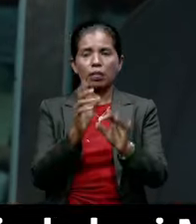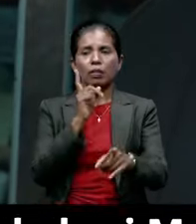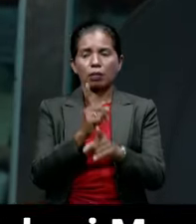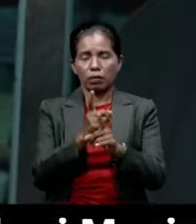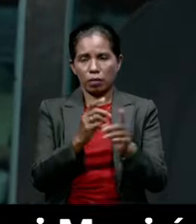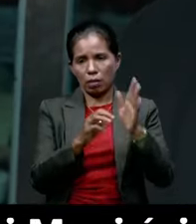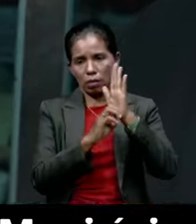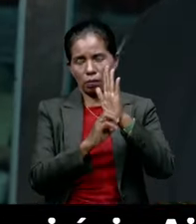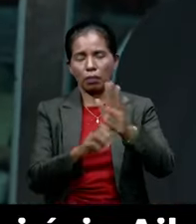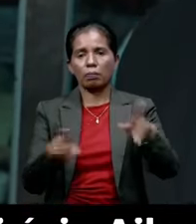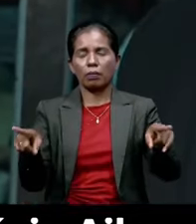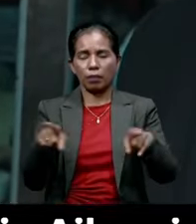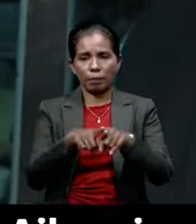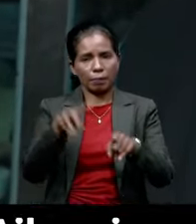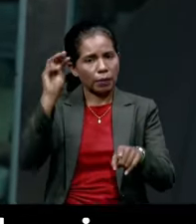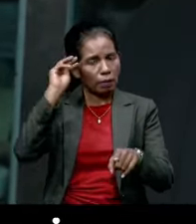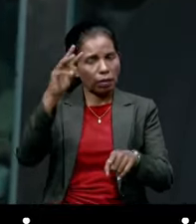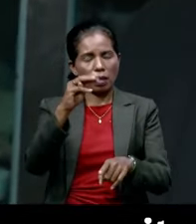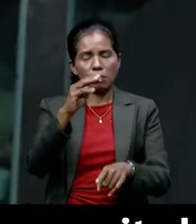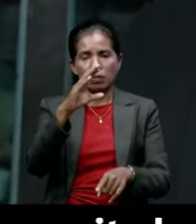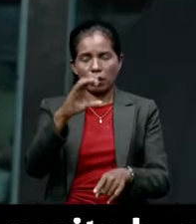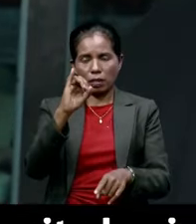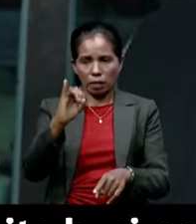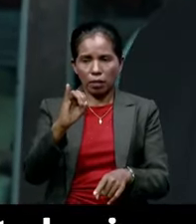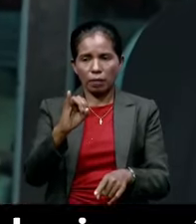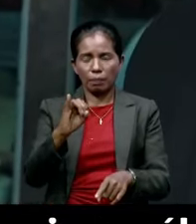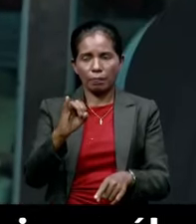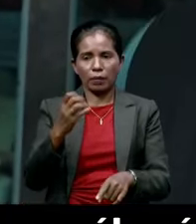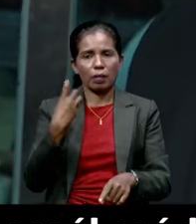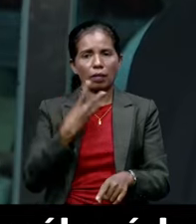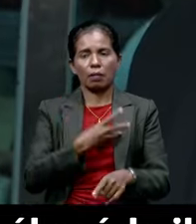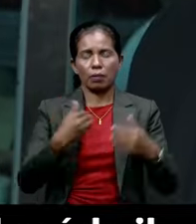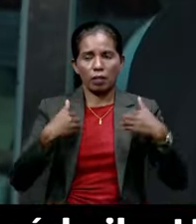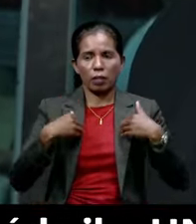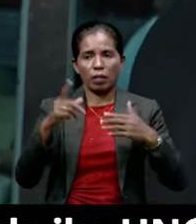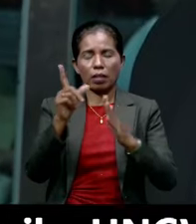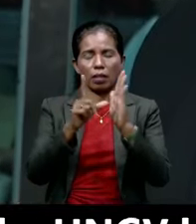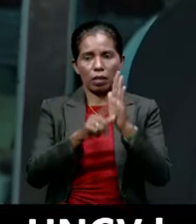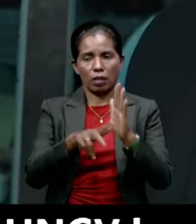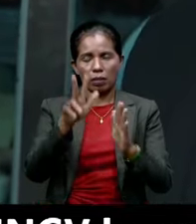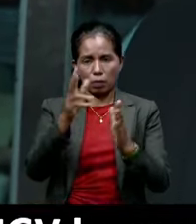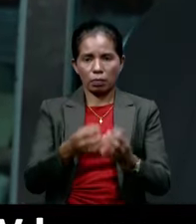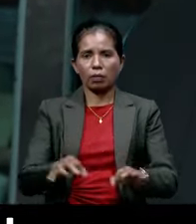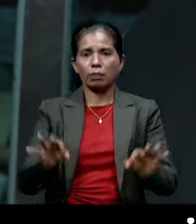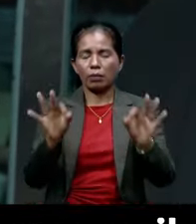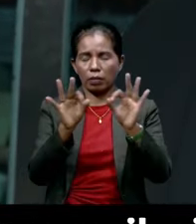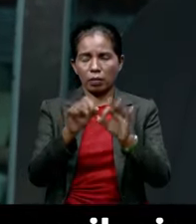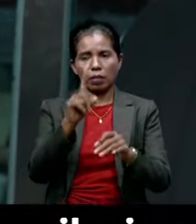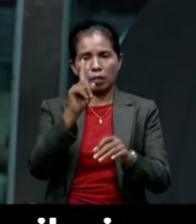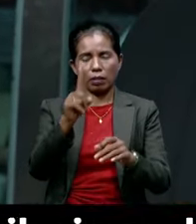musi ministério comércio e indústria ami ia leis tolo maca importante ida